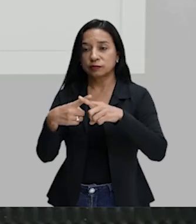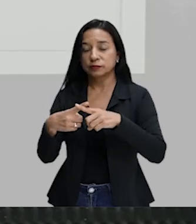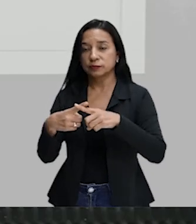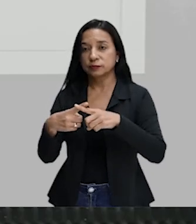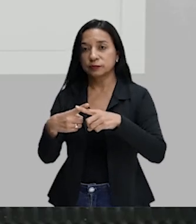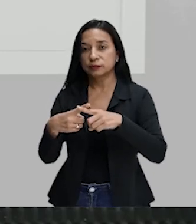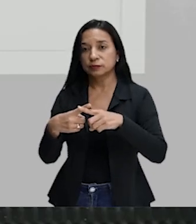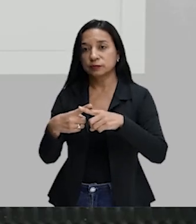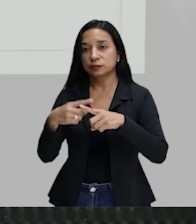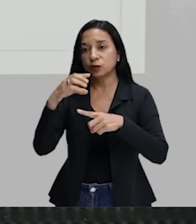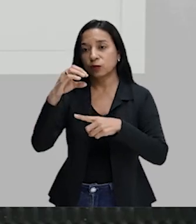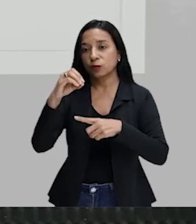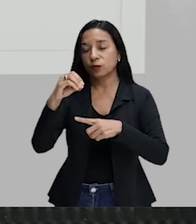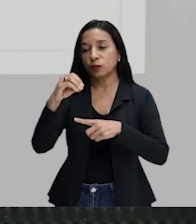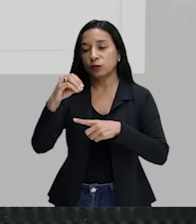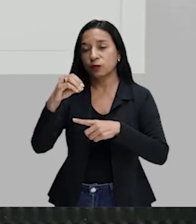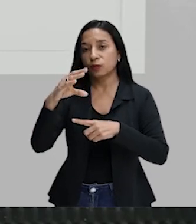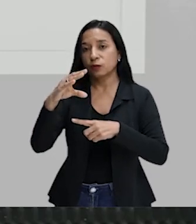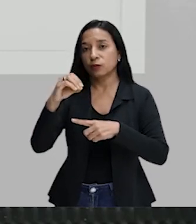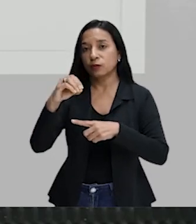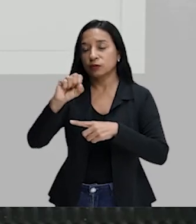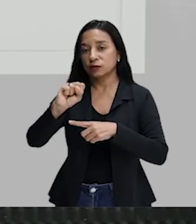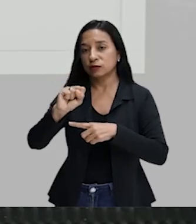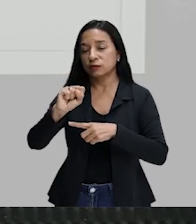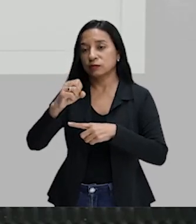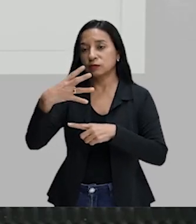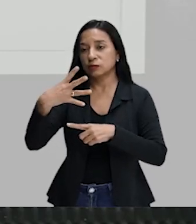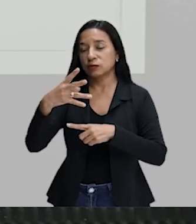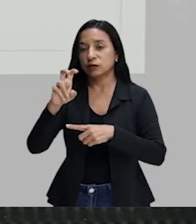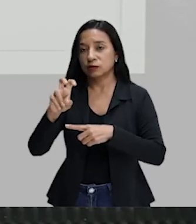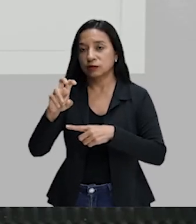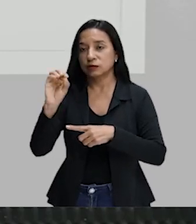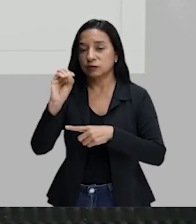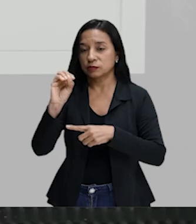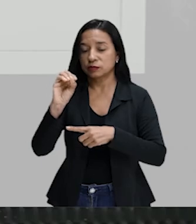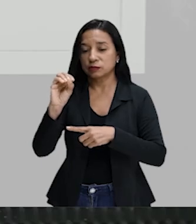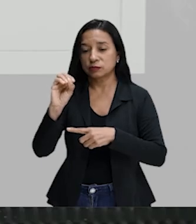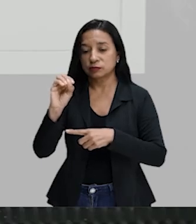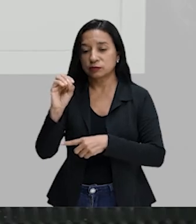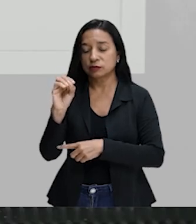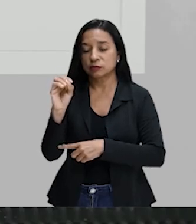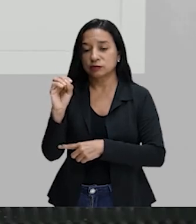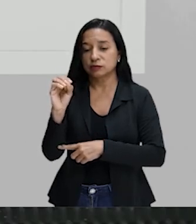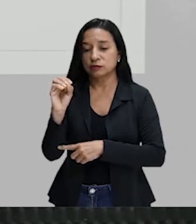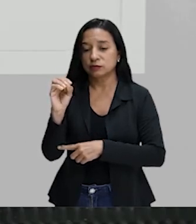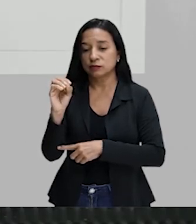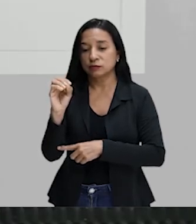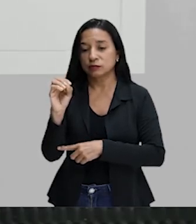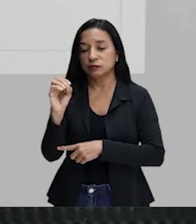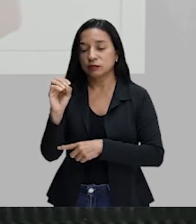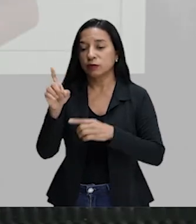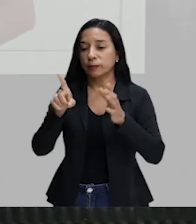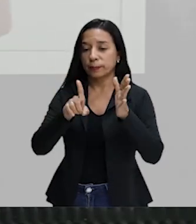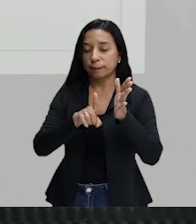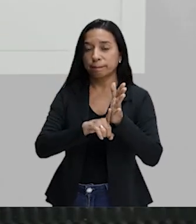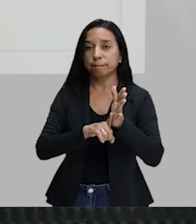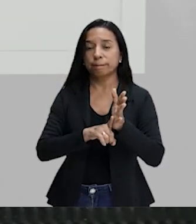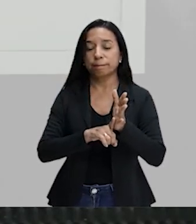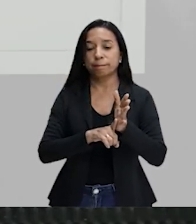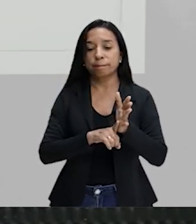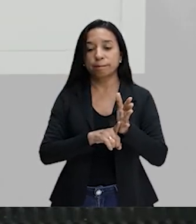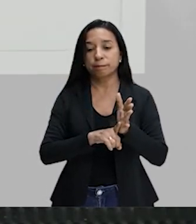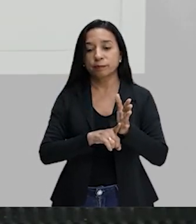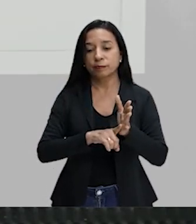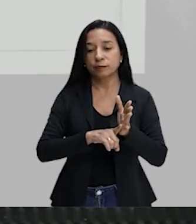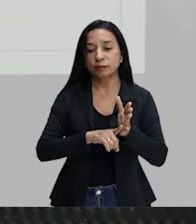multiplicado pelo cosseno de 45 graus, certo? Menos